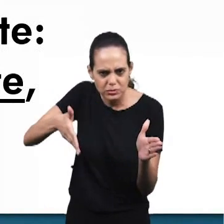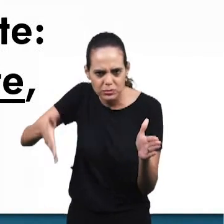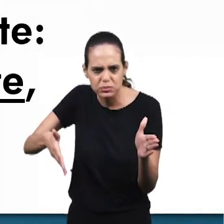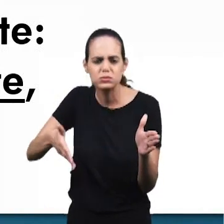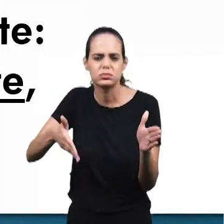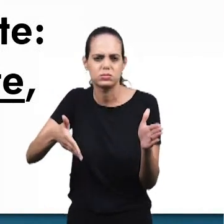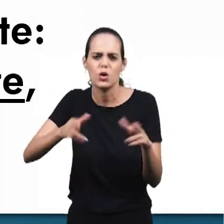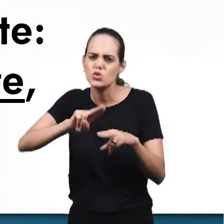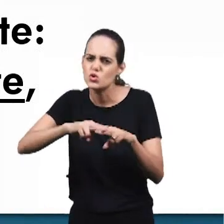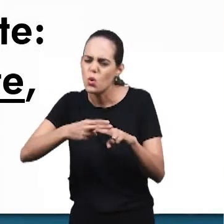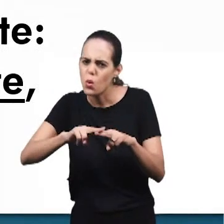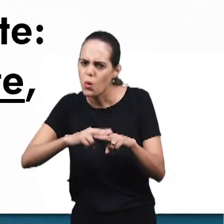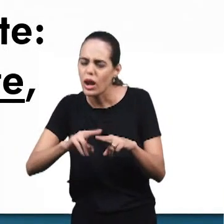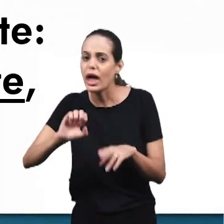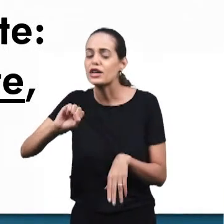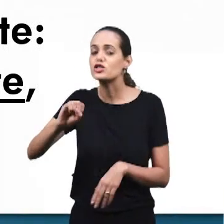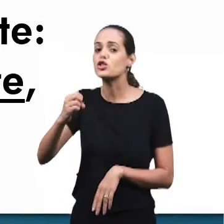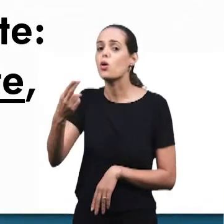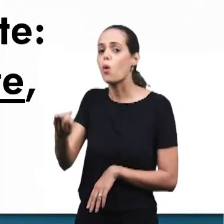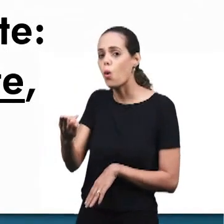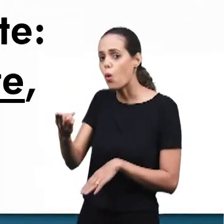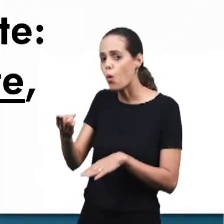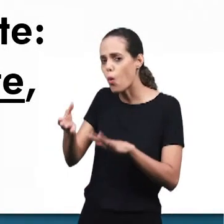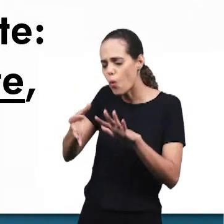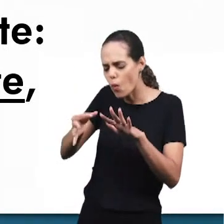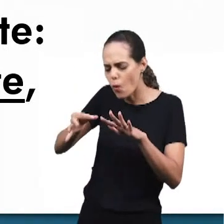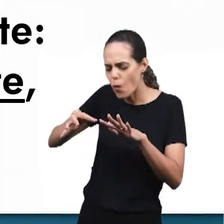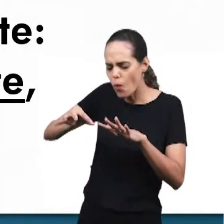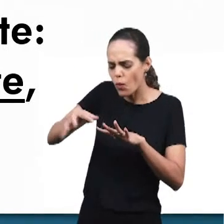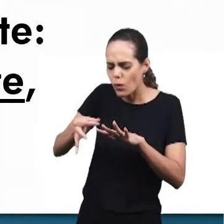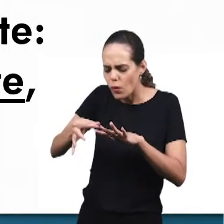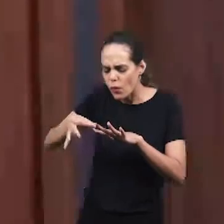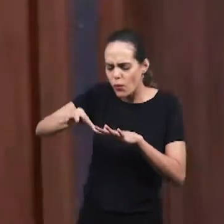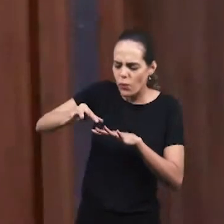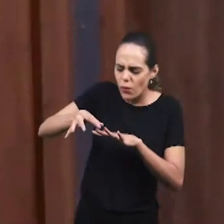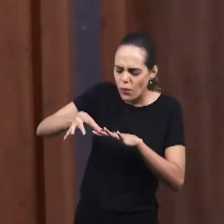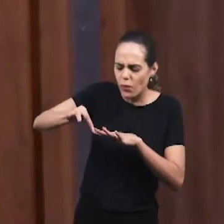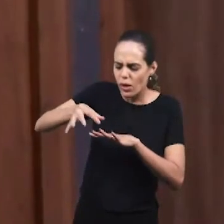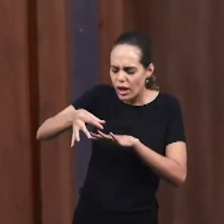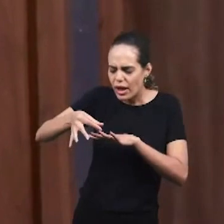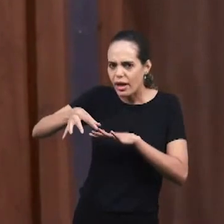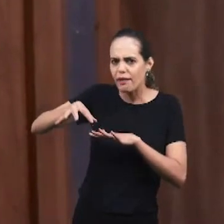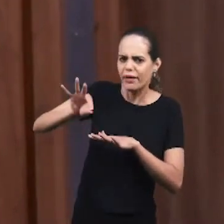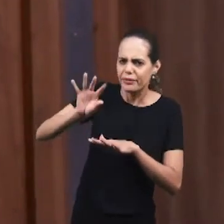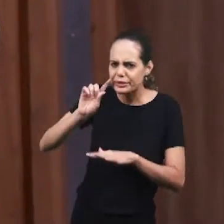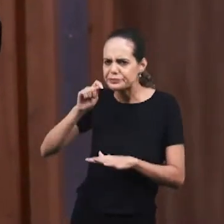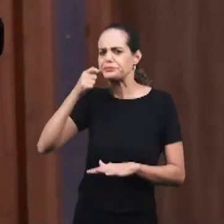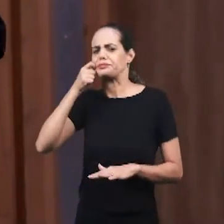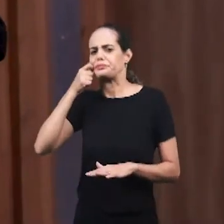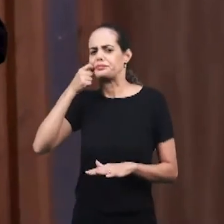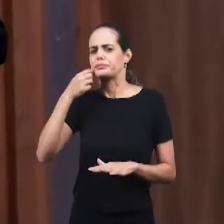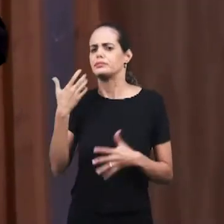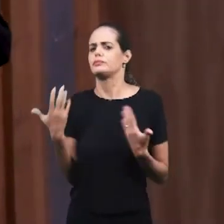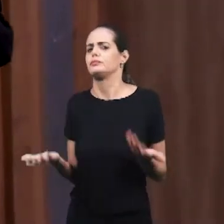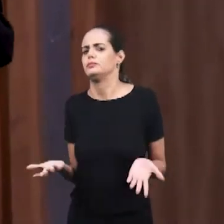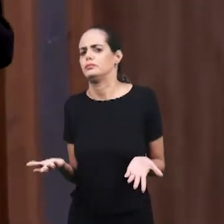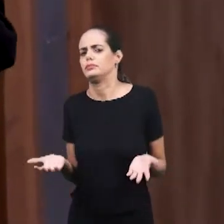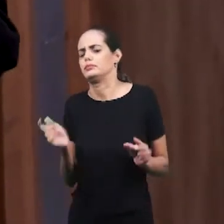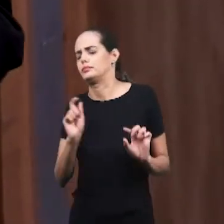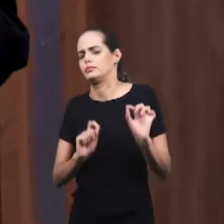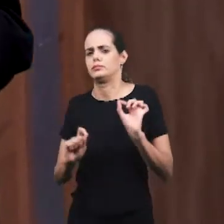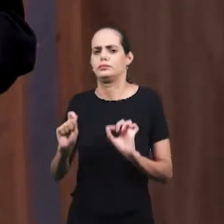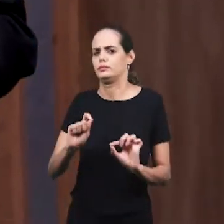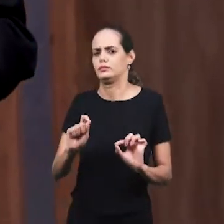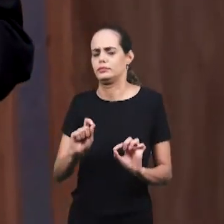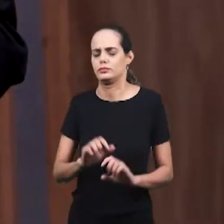ervas amargosas? Interessante nestas perguntas, que nós vamos ver nas respostas dadas, que elas foram feitas de uma